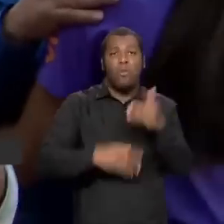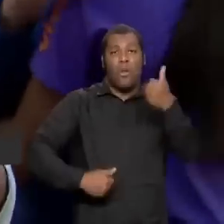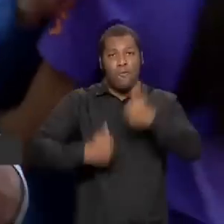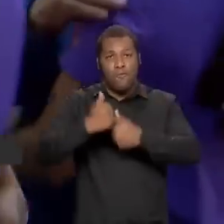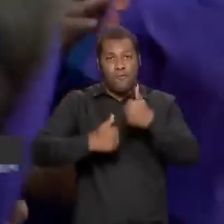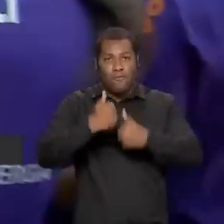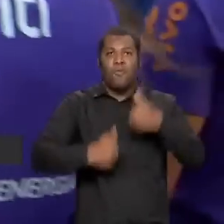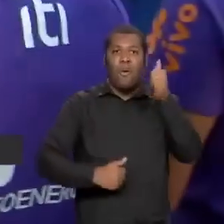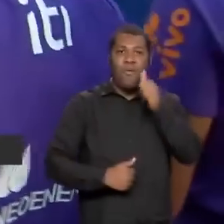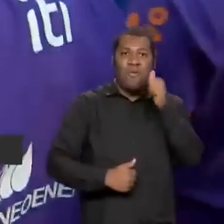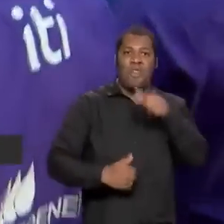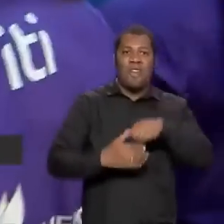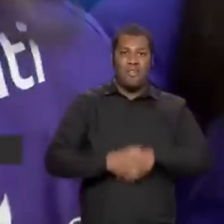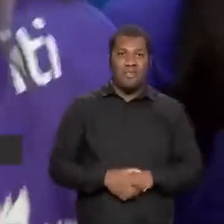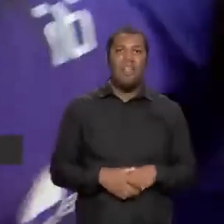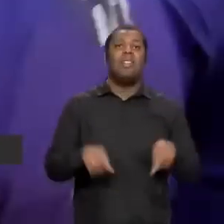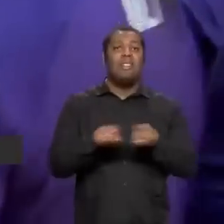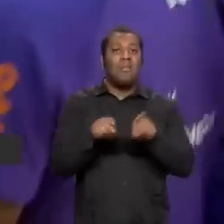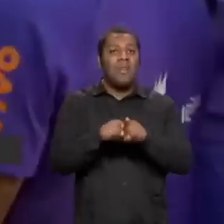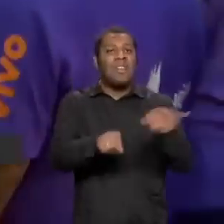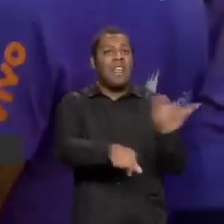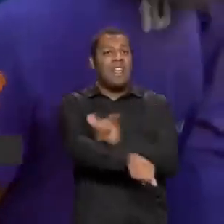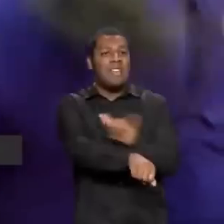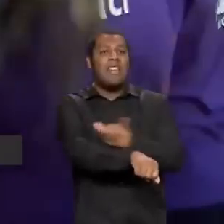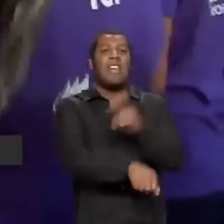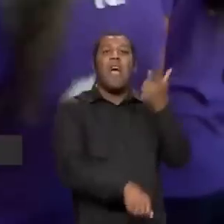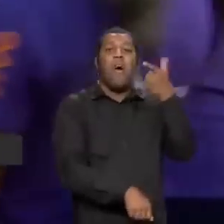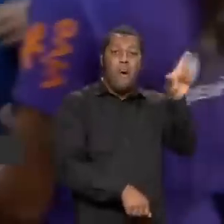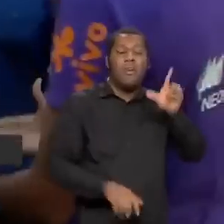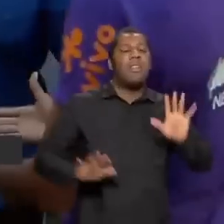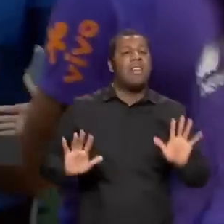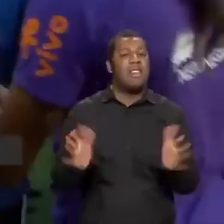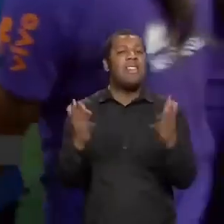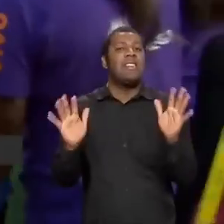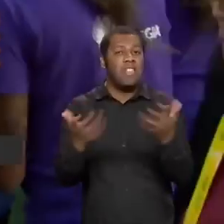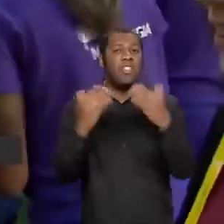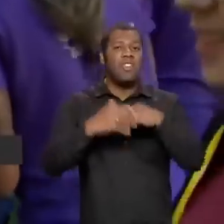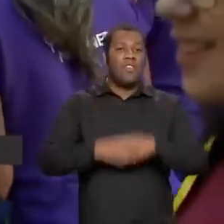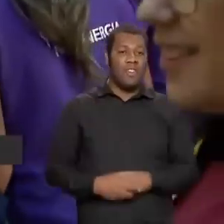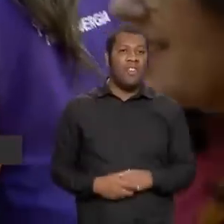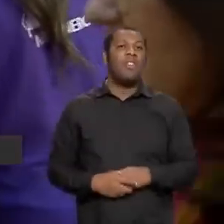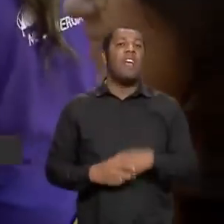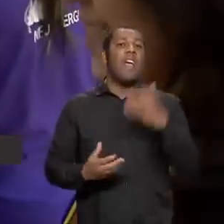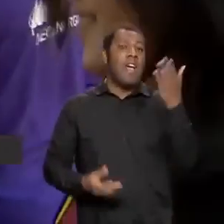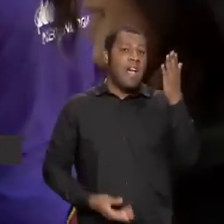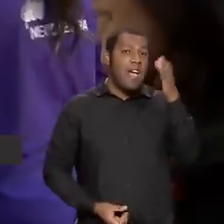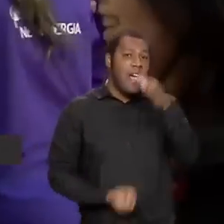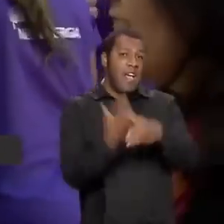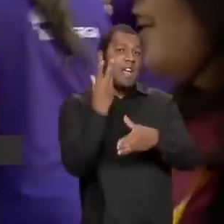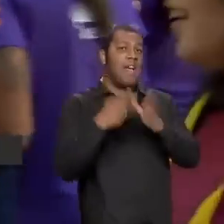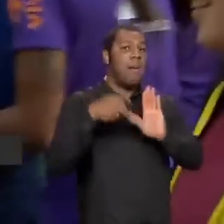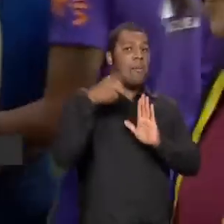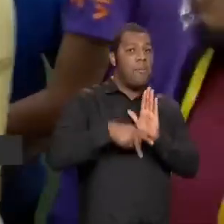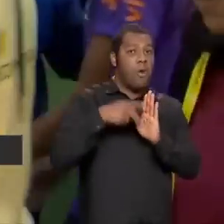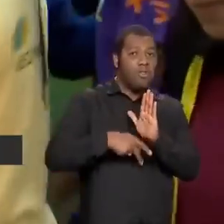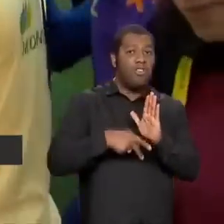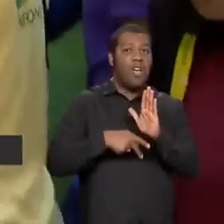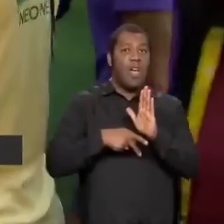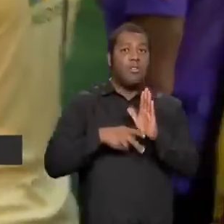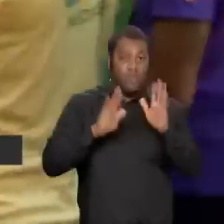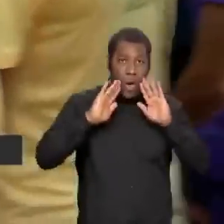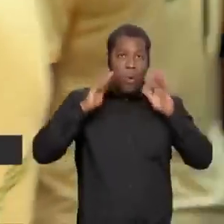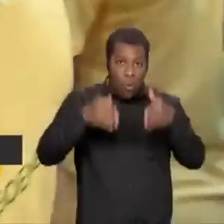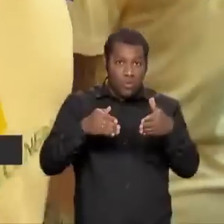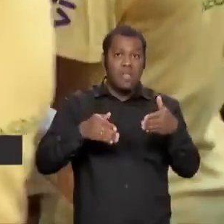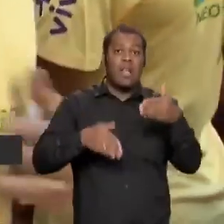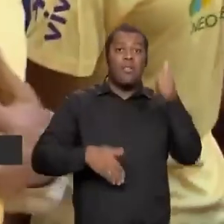feminino e outras medidas de incentivo destinadas à criação de projetos para o futebol